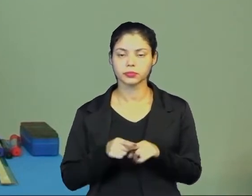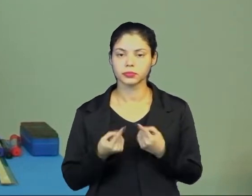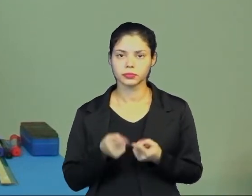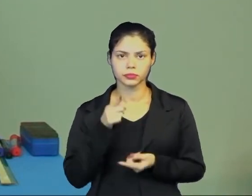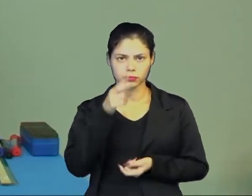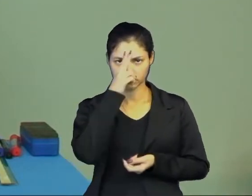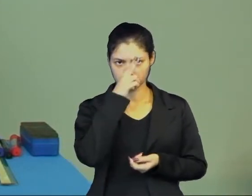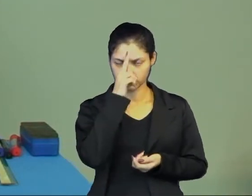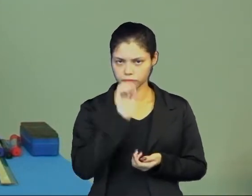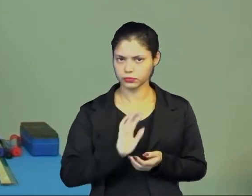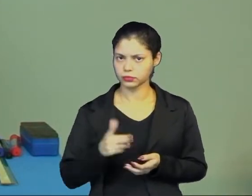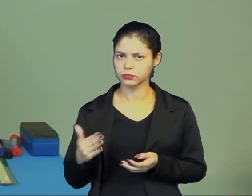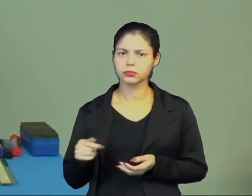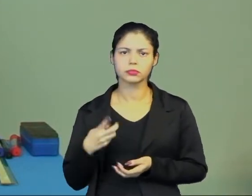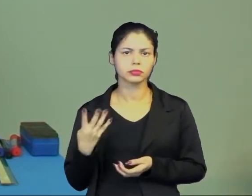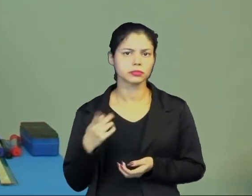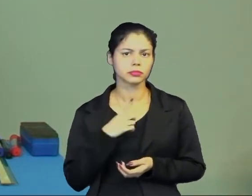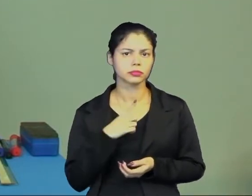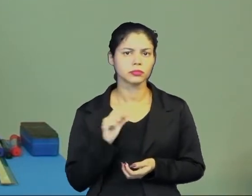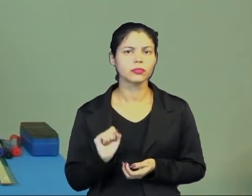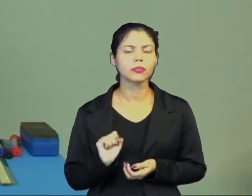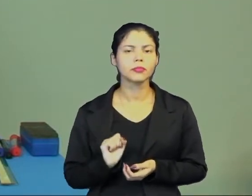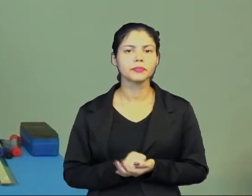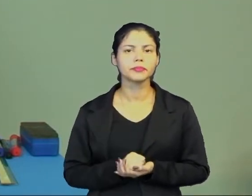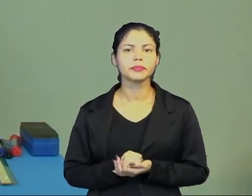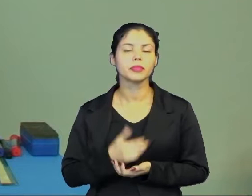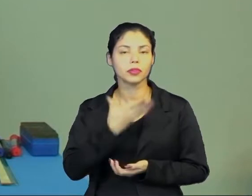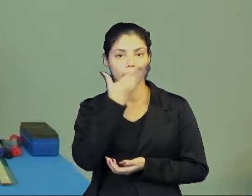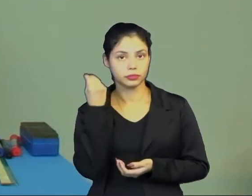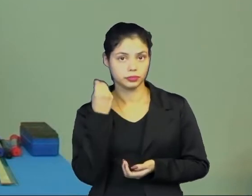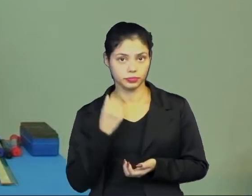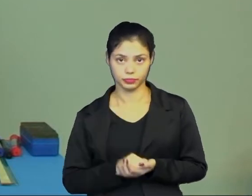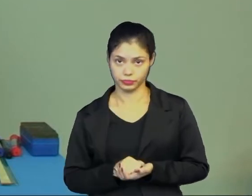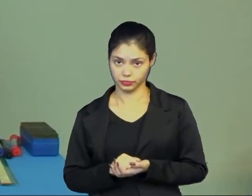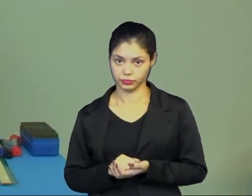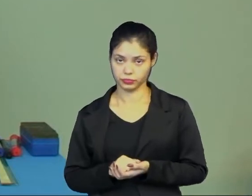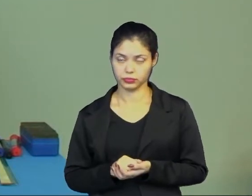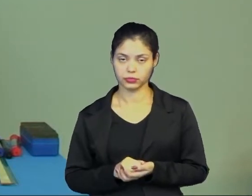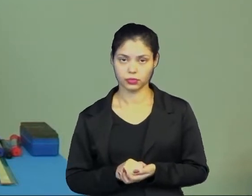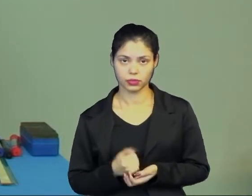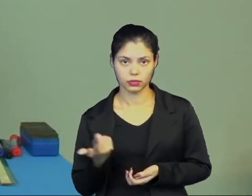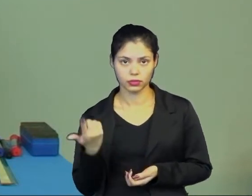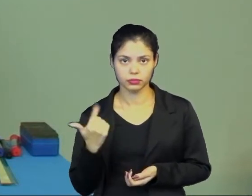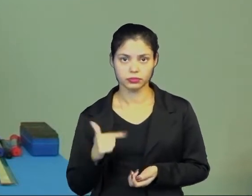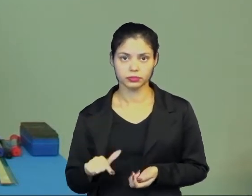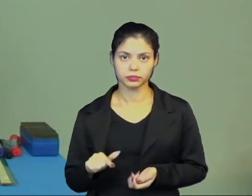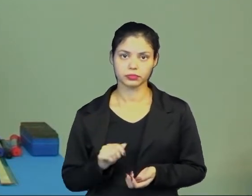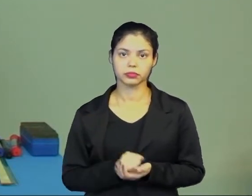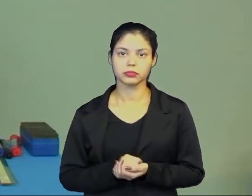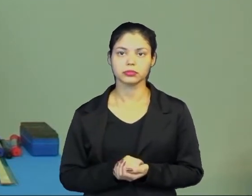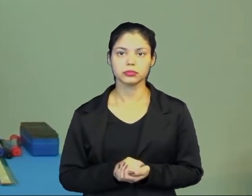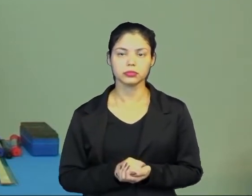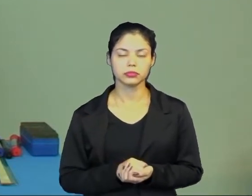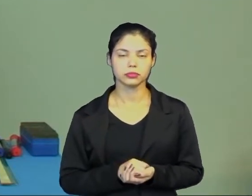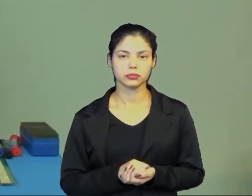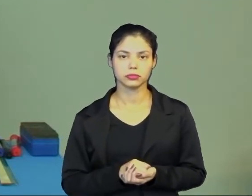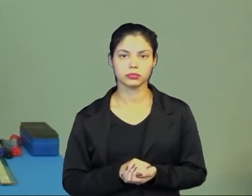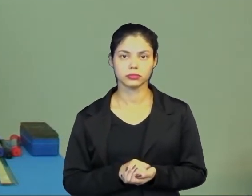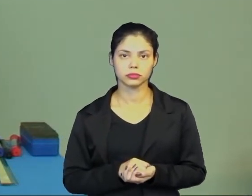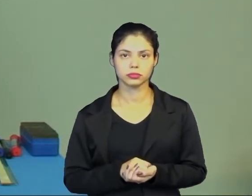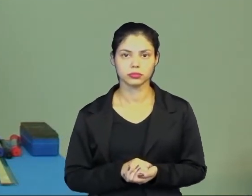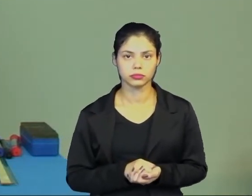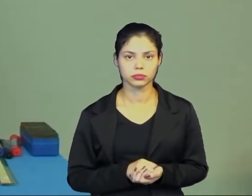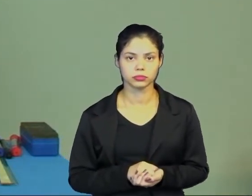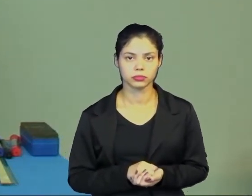lembram quantos tinham aqui? Ah, eu já esqueci. Vamos contar novamente? Vou